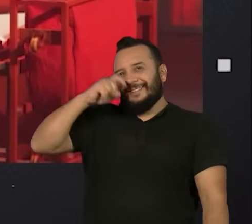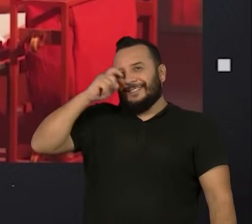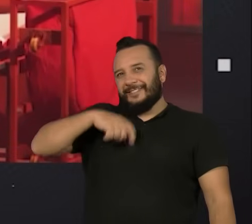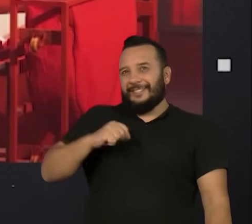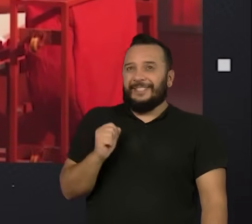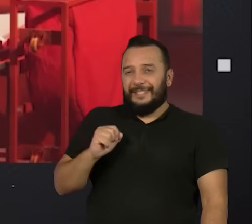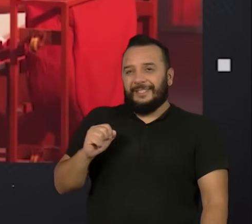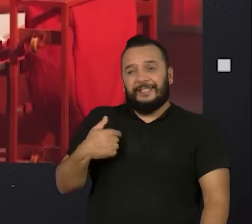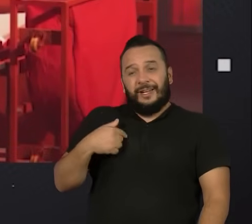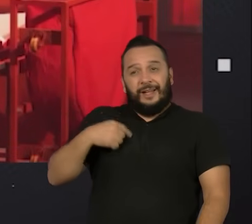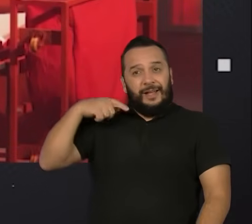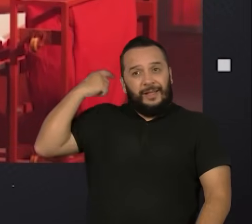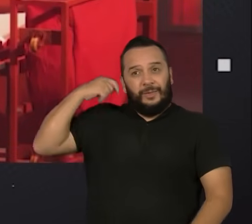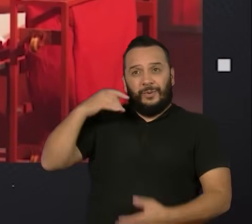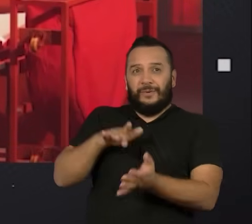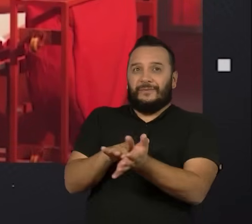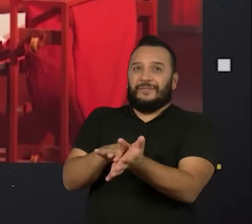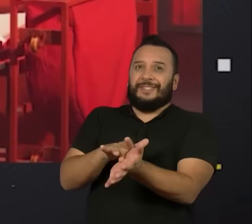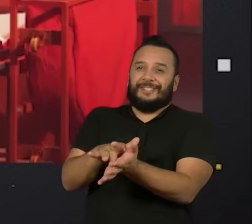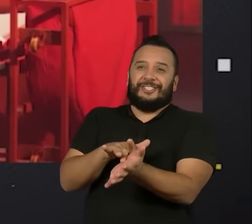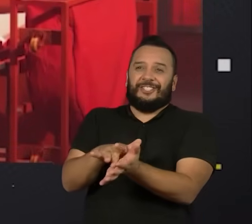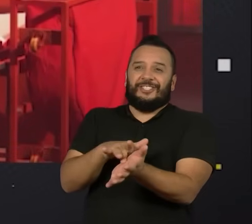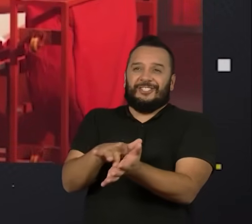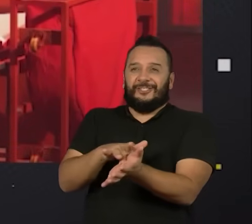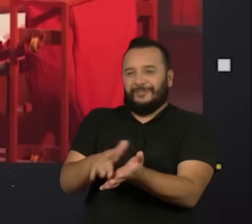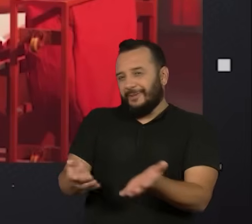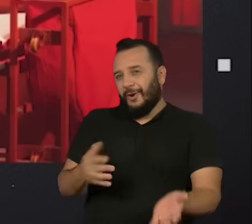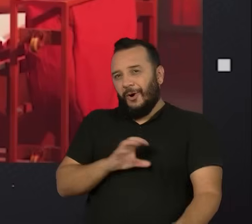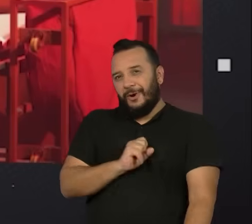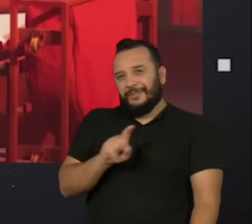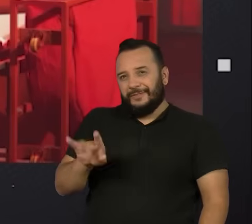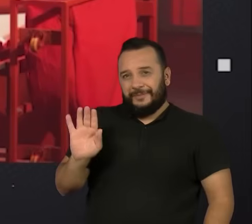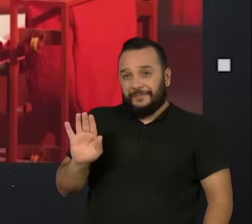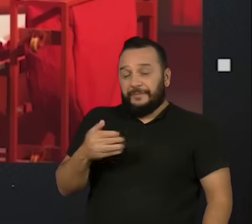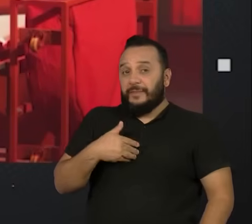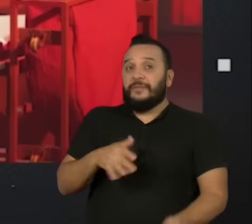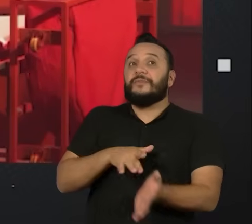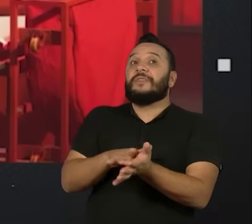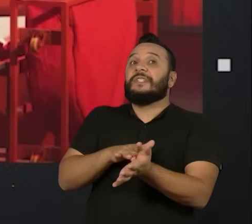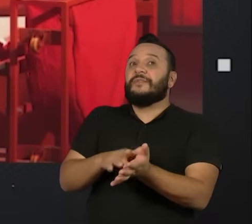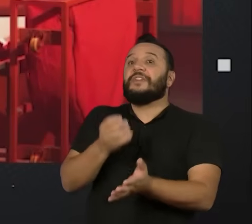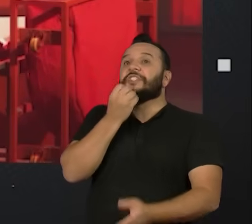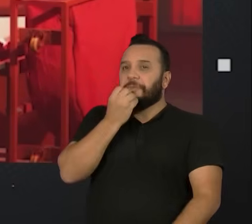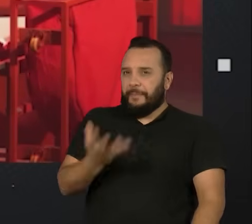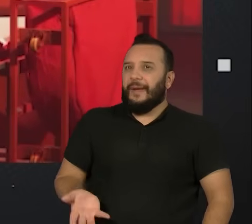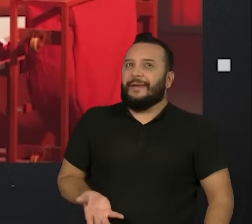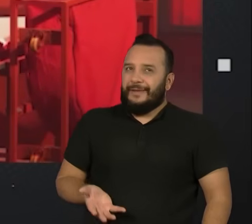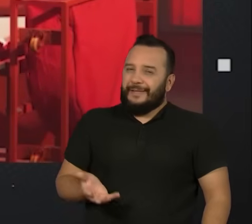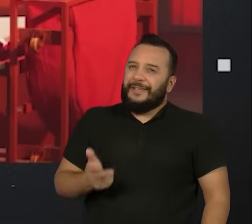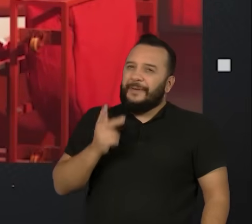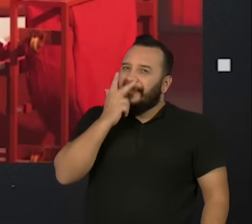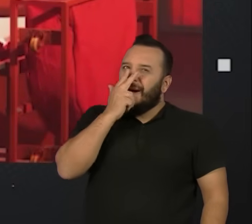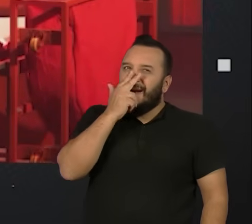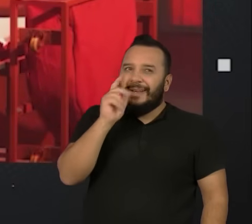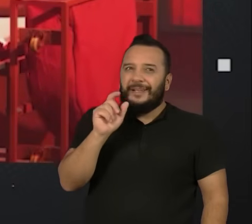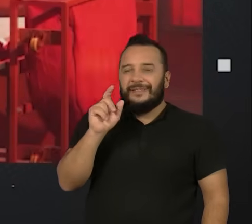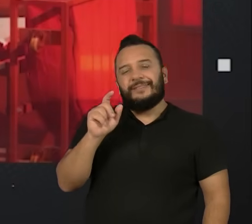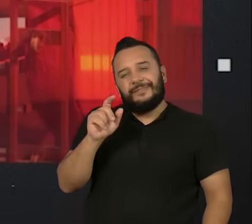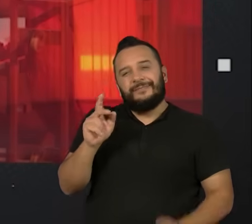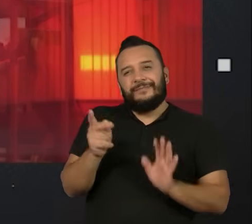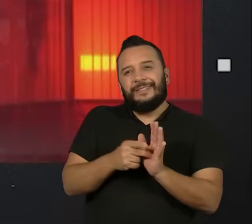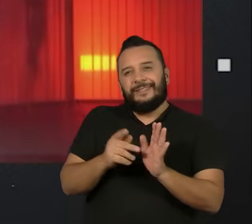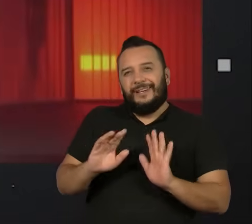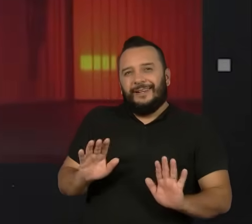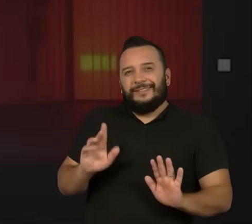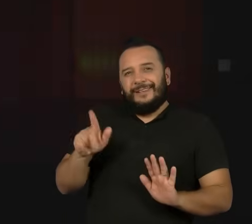ator é um fingidor. E aí, assim, mas você finge tão bem, né, que parece que é verdade. Então,